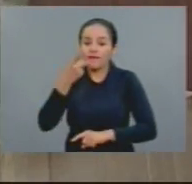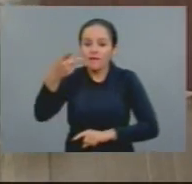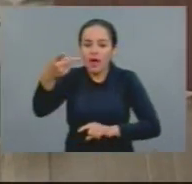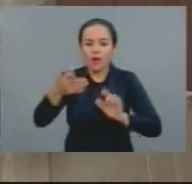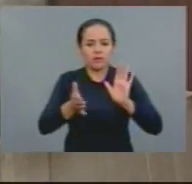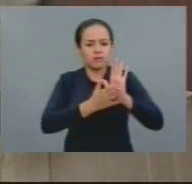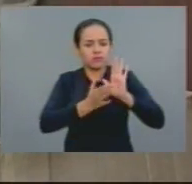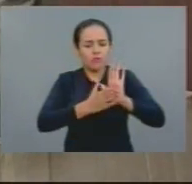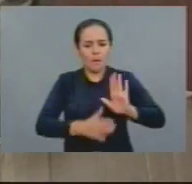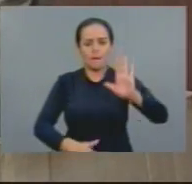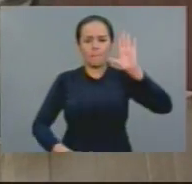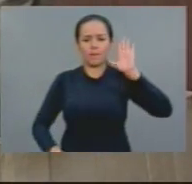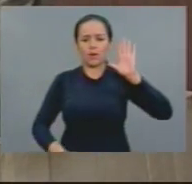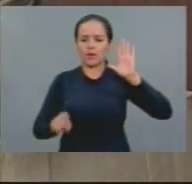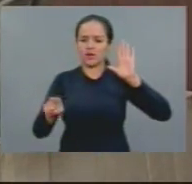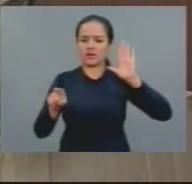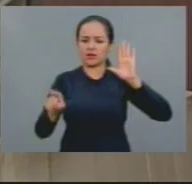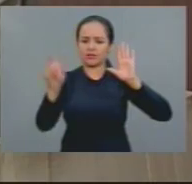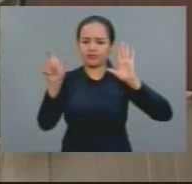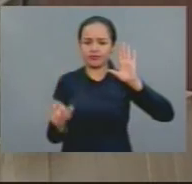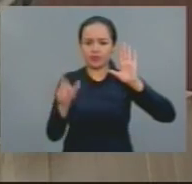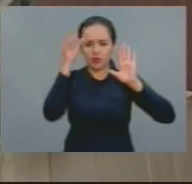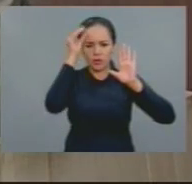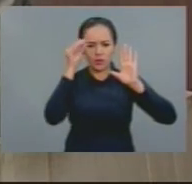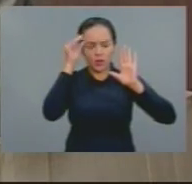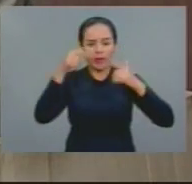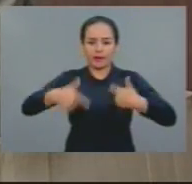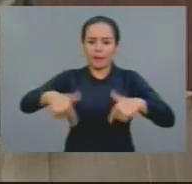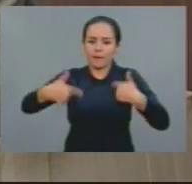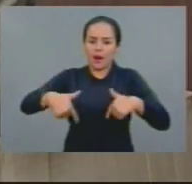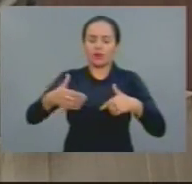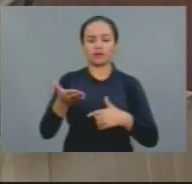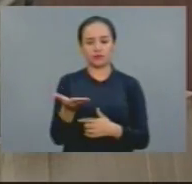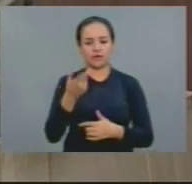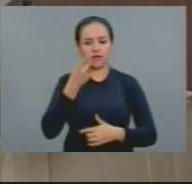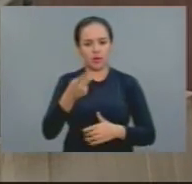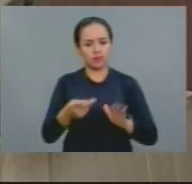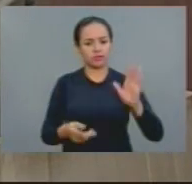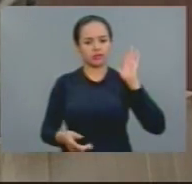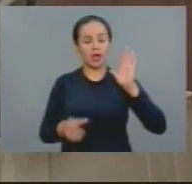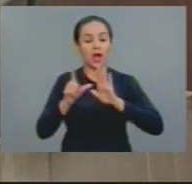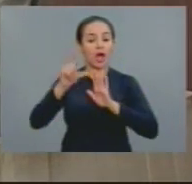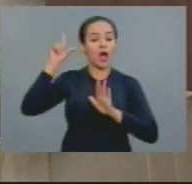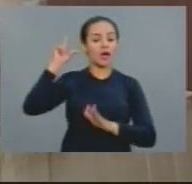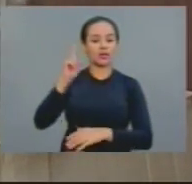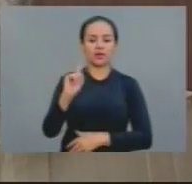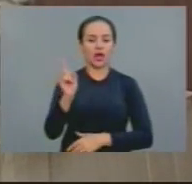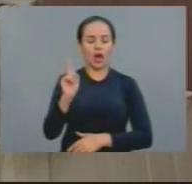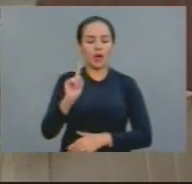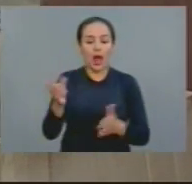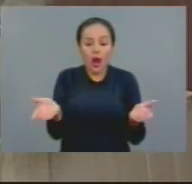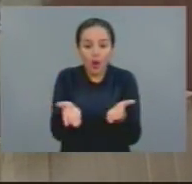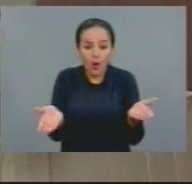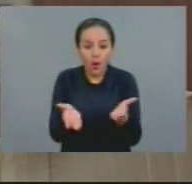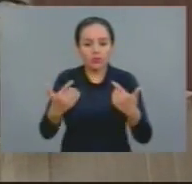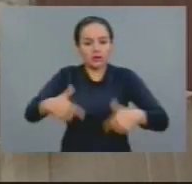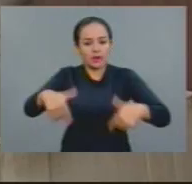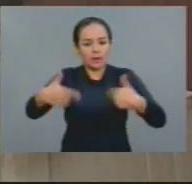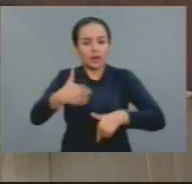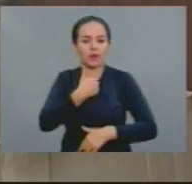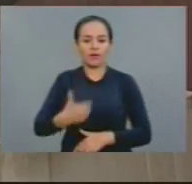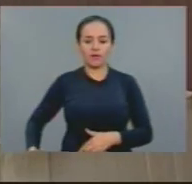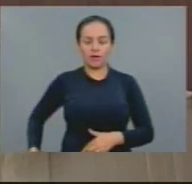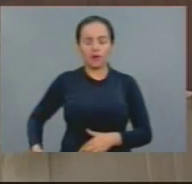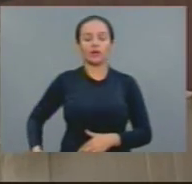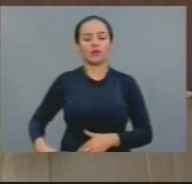do governador, já governador. Não estou falando do candidato. Mais do que a palavra, eu